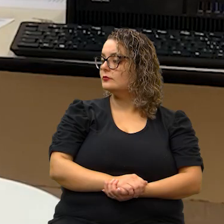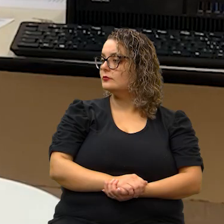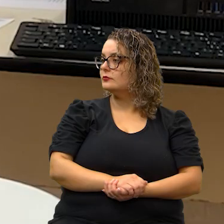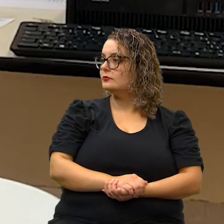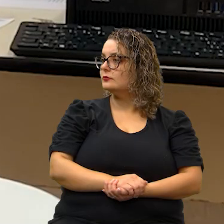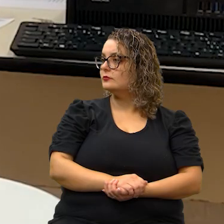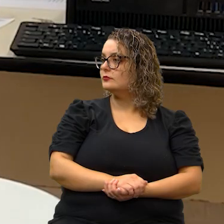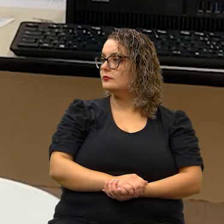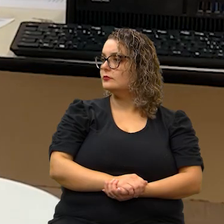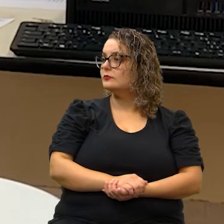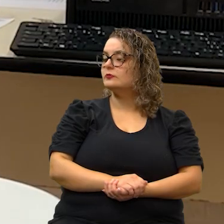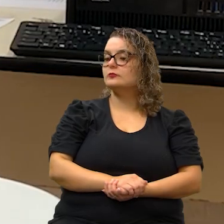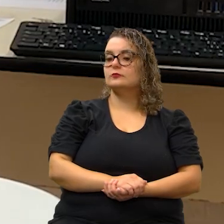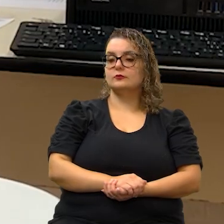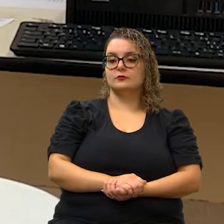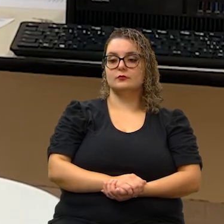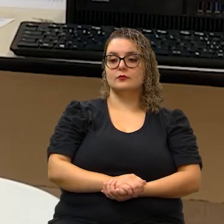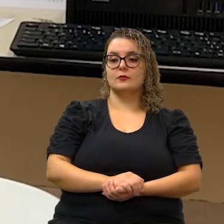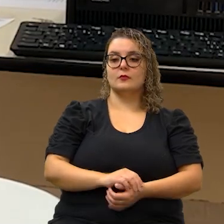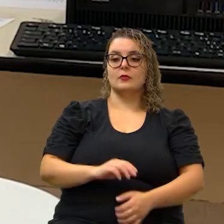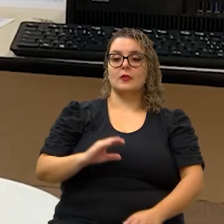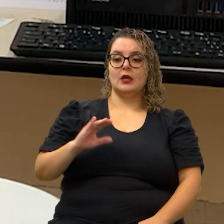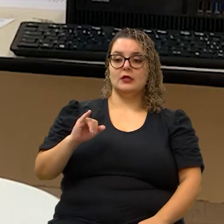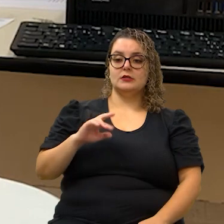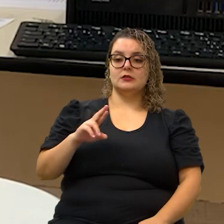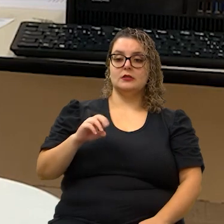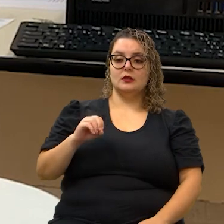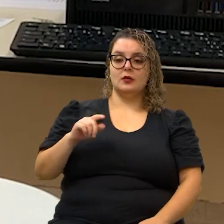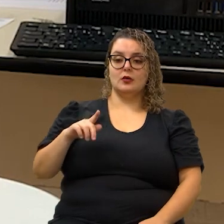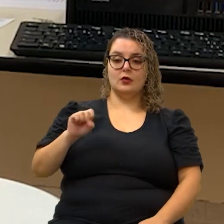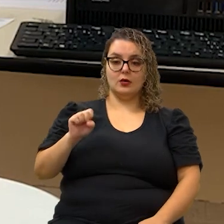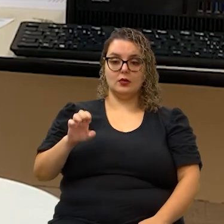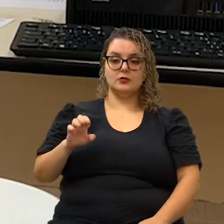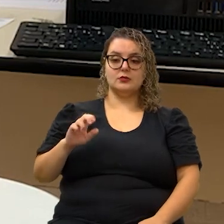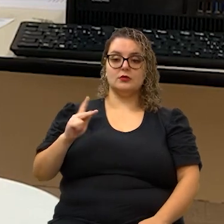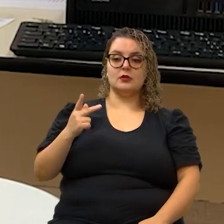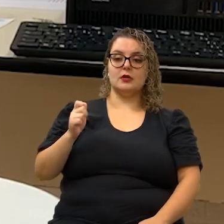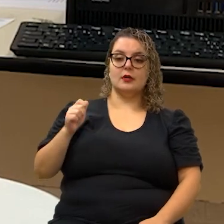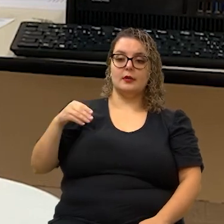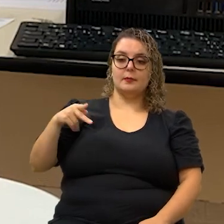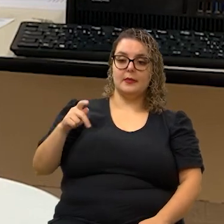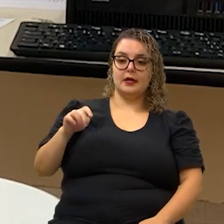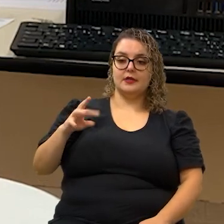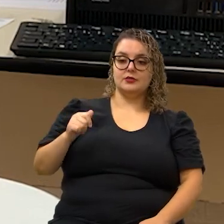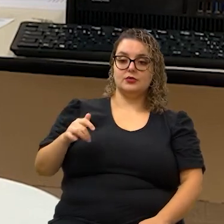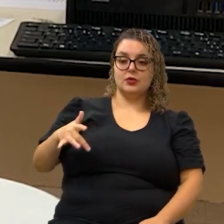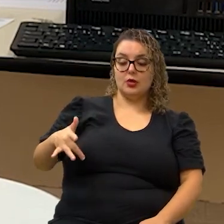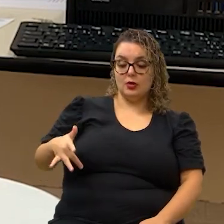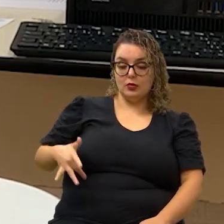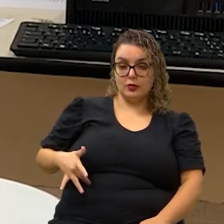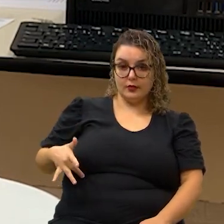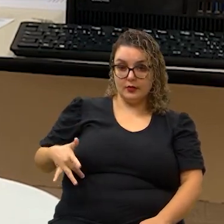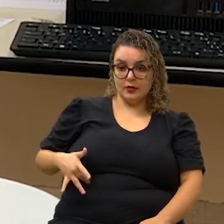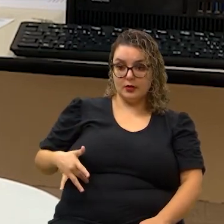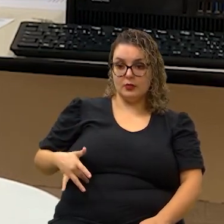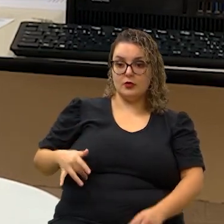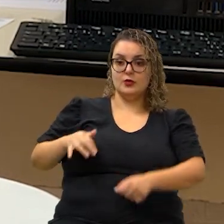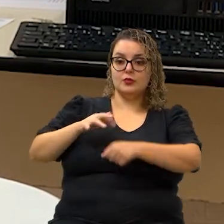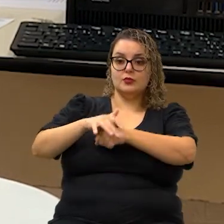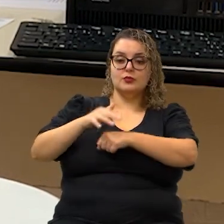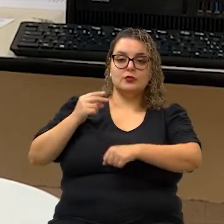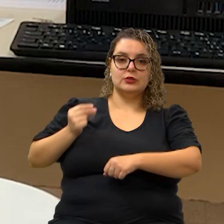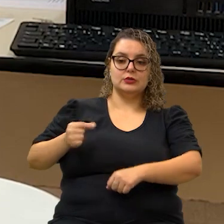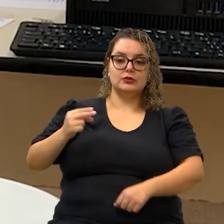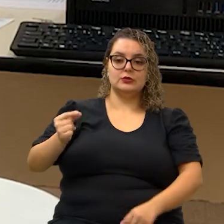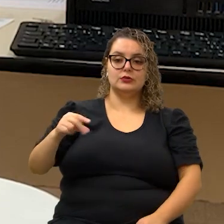A cirrose hepática é o nome que nós damos ao fígado que ficou por muito tempo inflamado, e esta